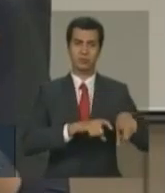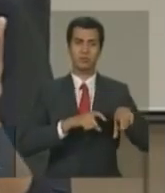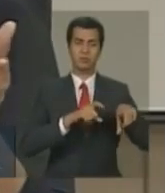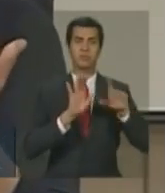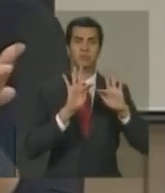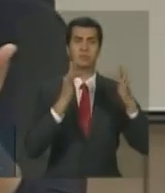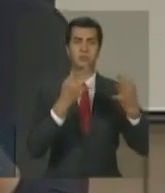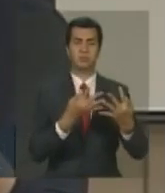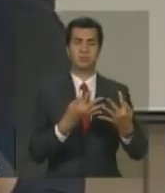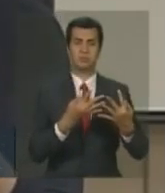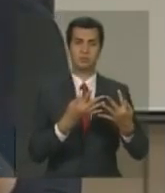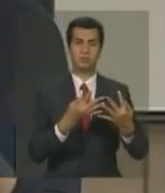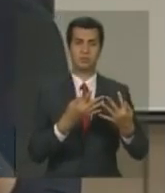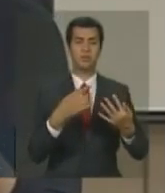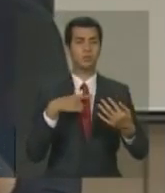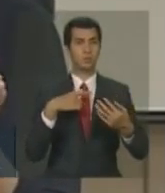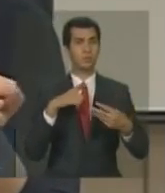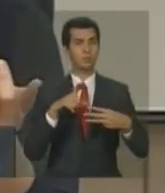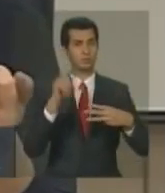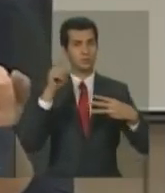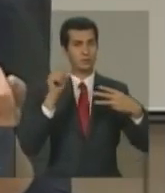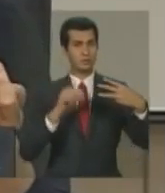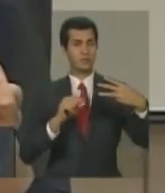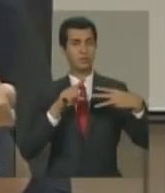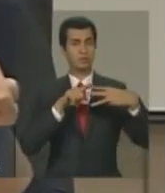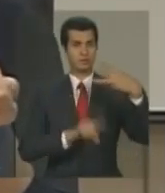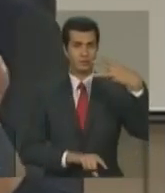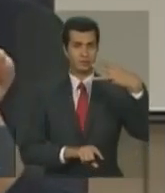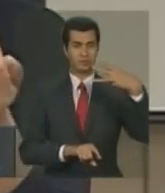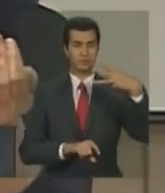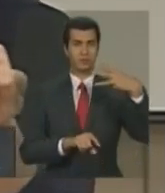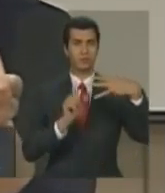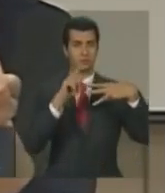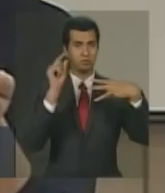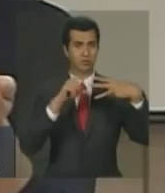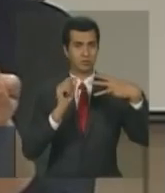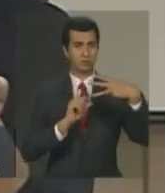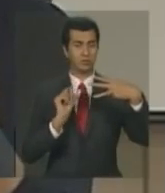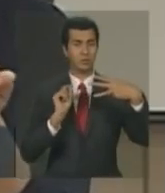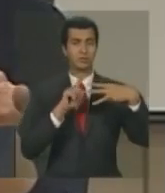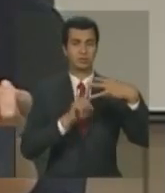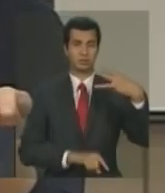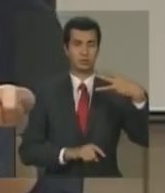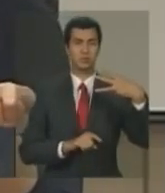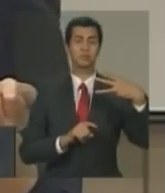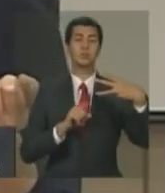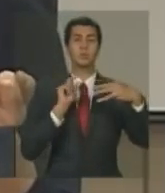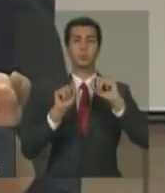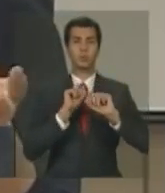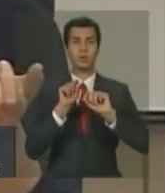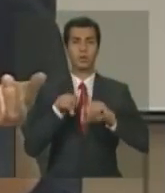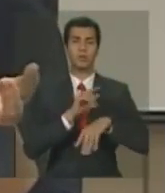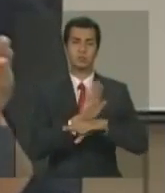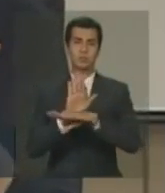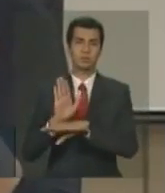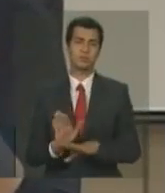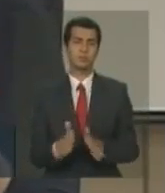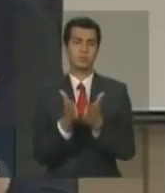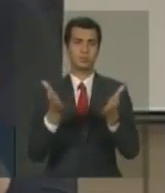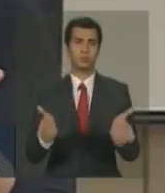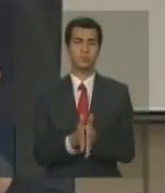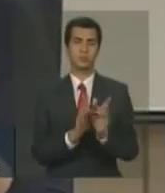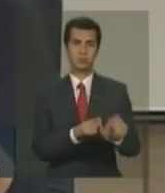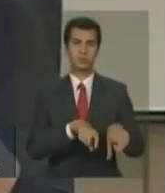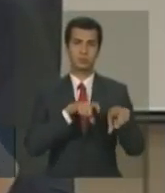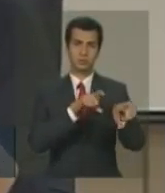outros indicadores, não só de produção, mas de acesso à água bombeada e assim por diante. As ações